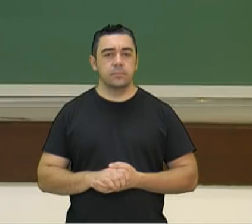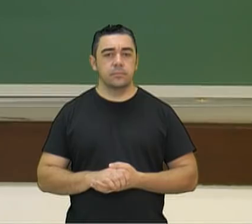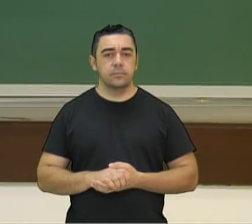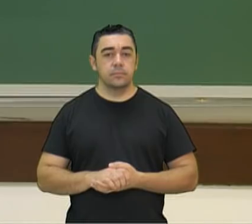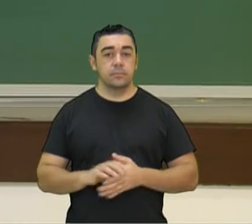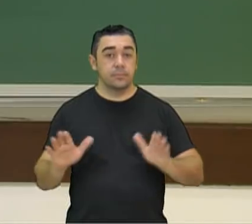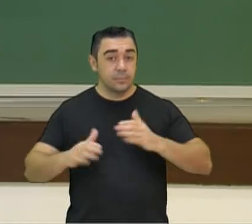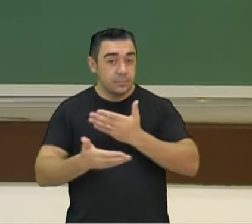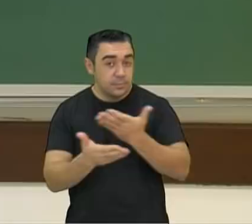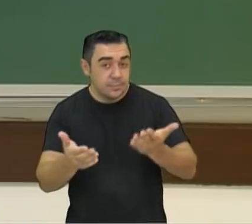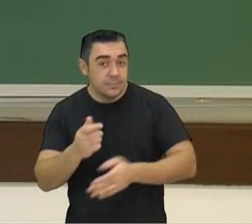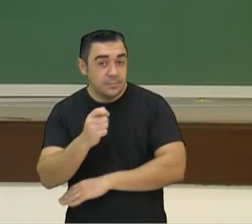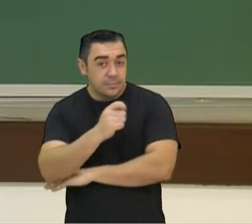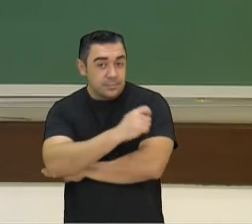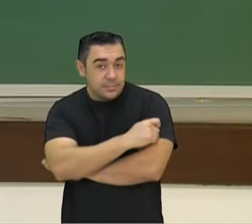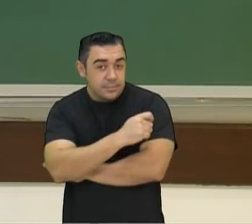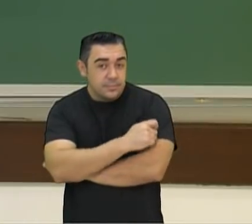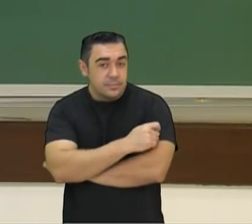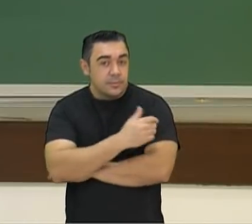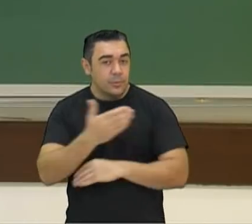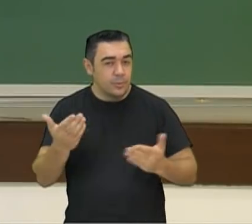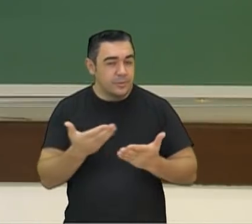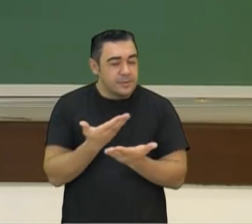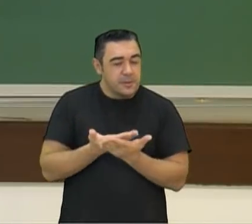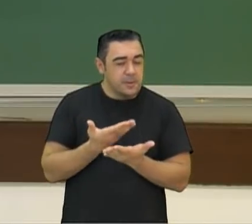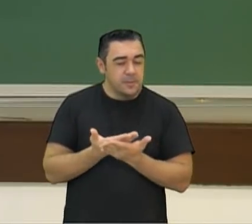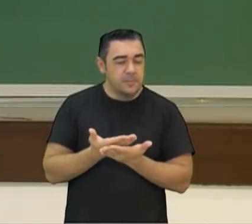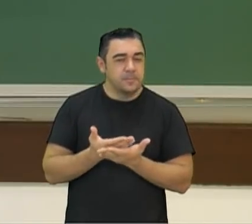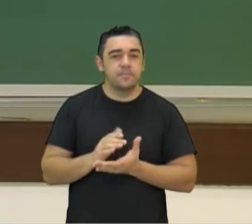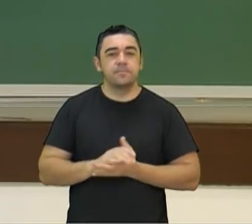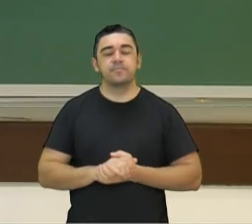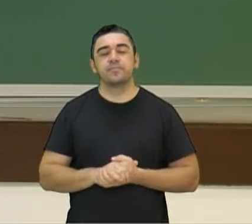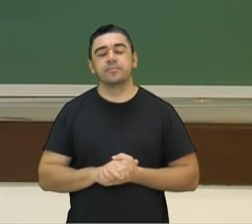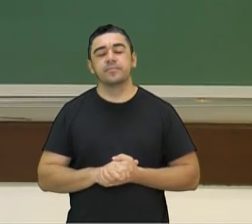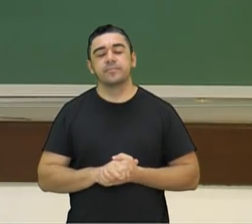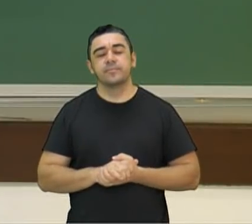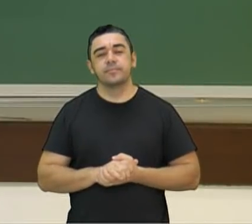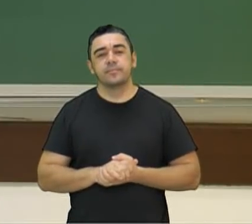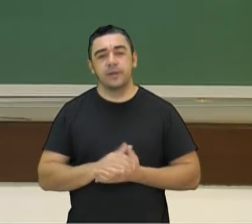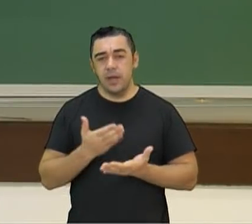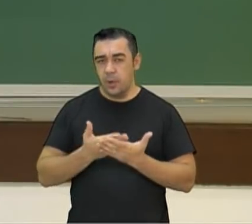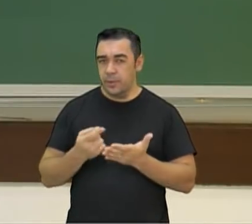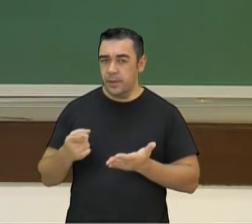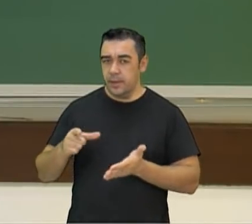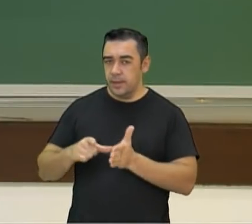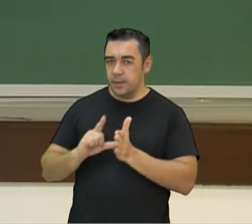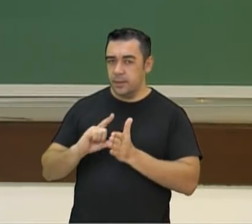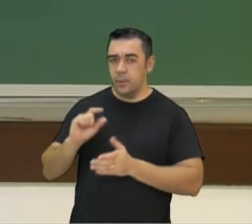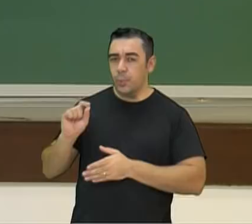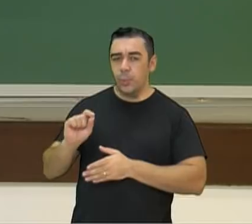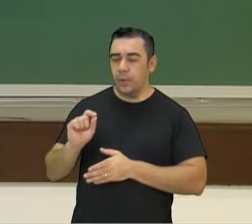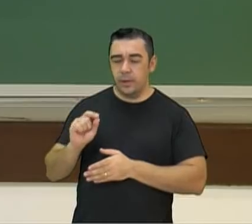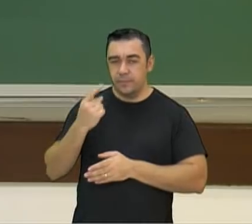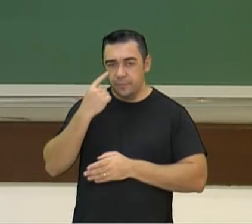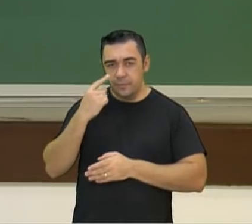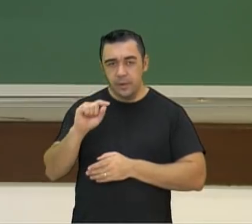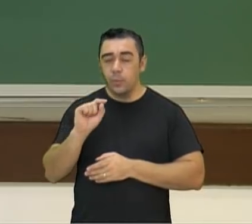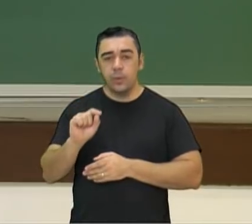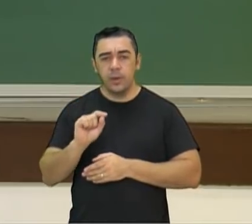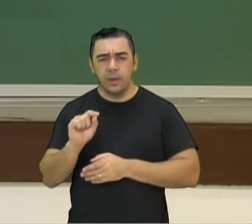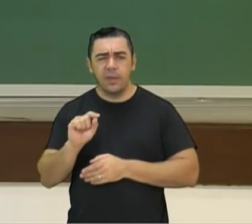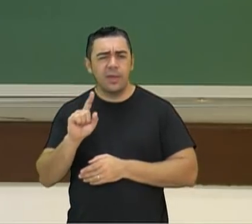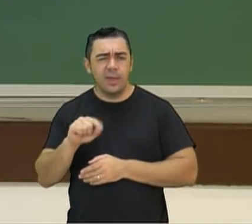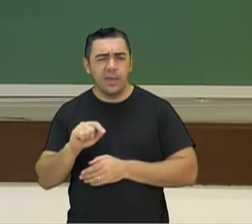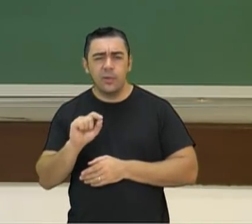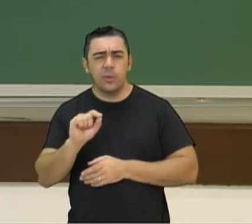Olá, alunos! Vamos para mais uma videoaula. Nas aulas anteriores a gente estava vendo ali quais